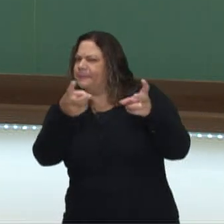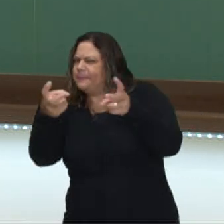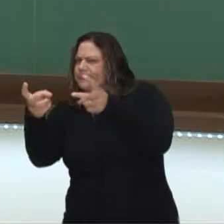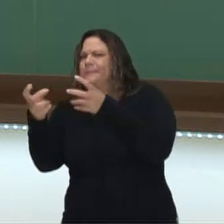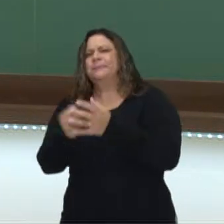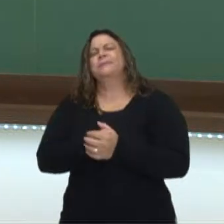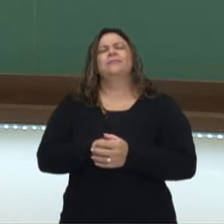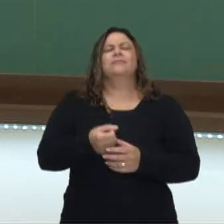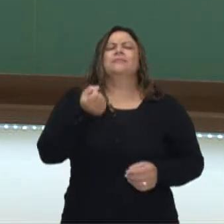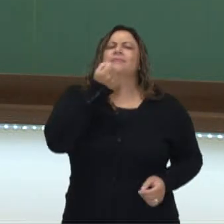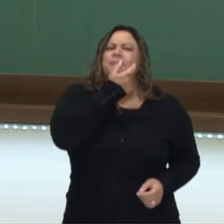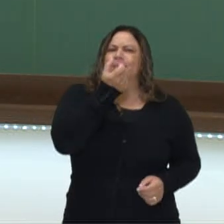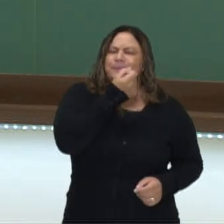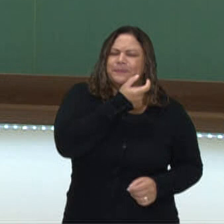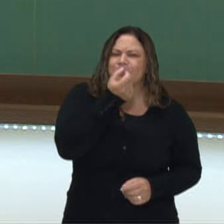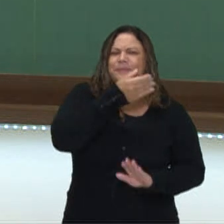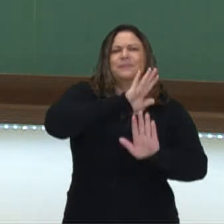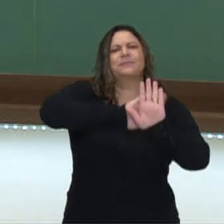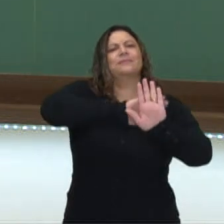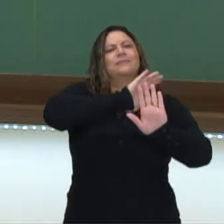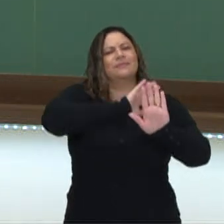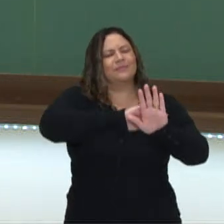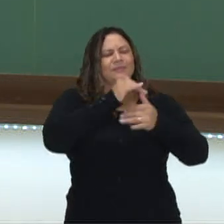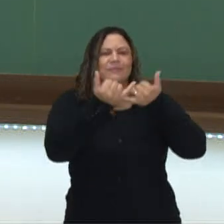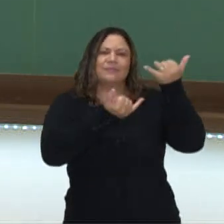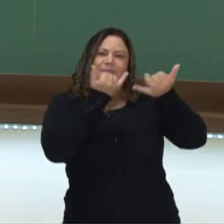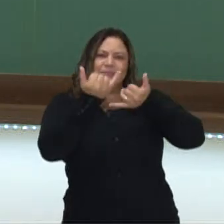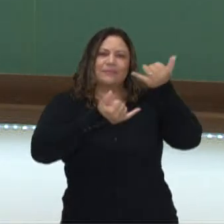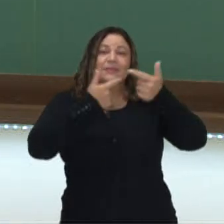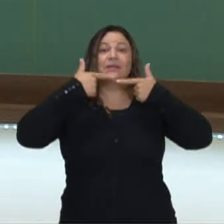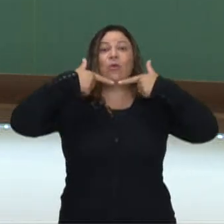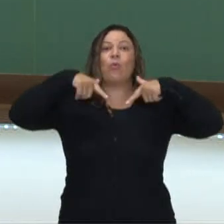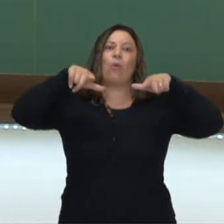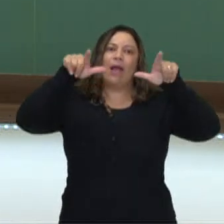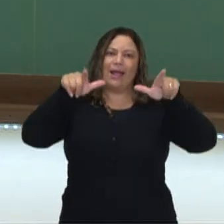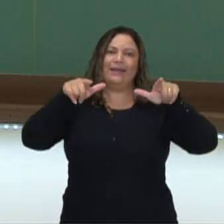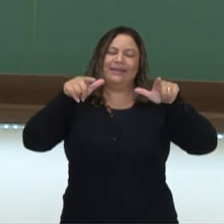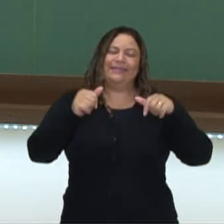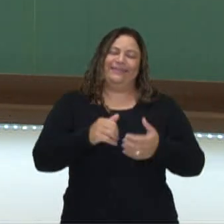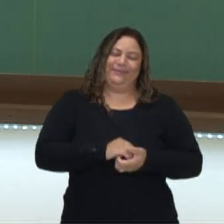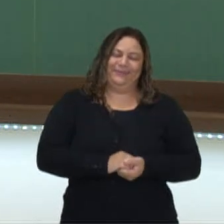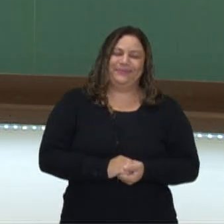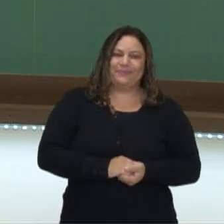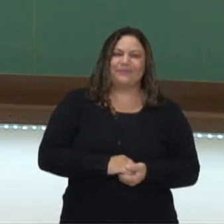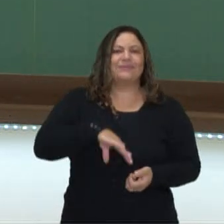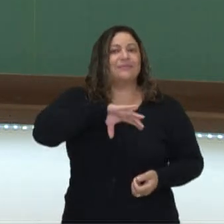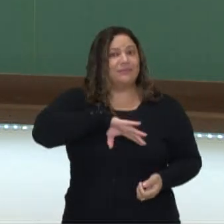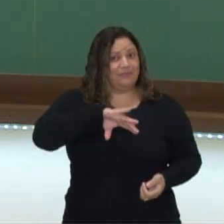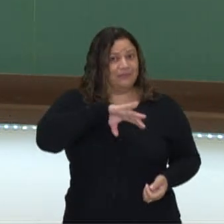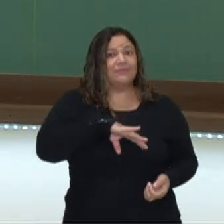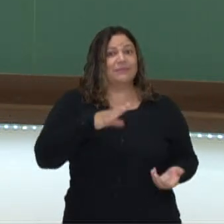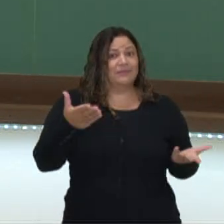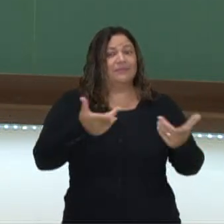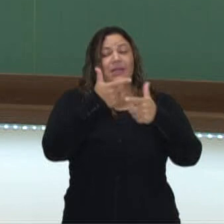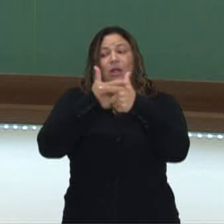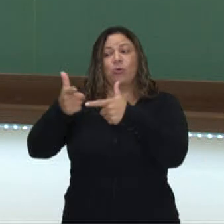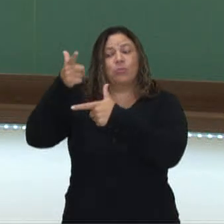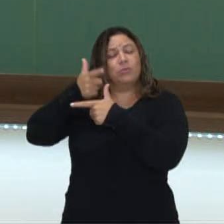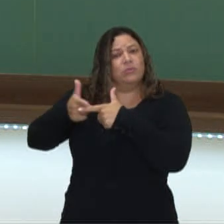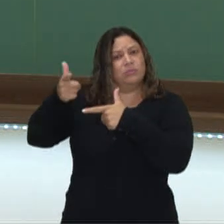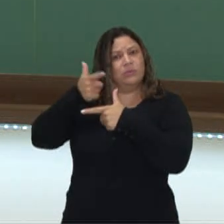de humor, de ironia e sim uma brincadeira com a língua, falando inclusive de problemas